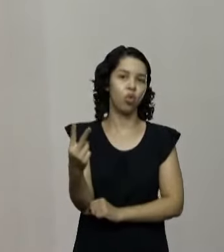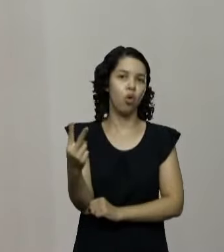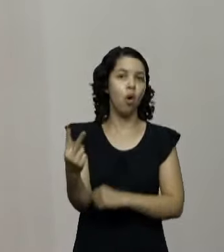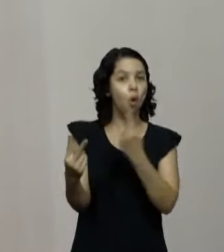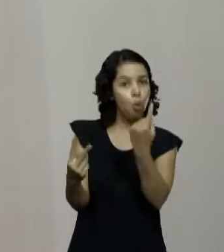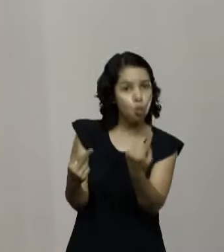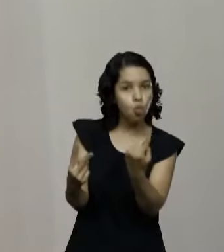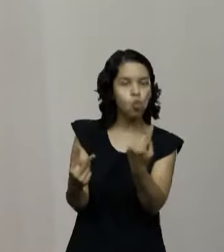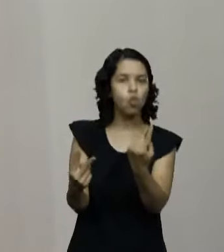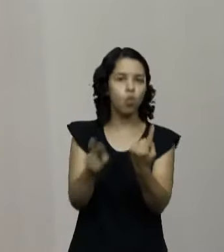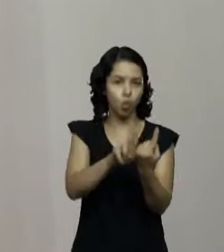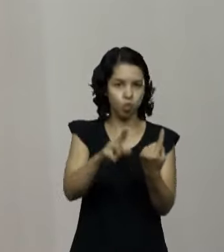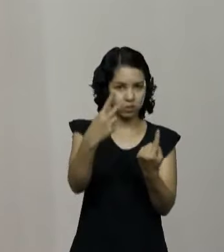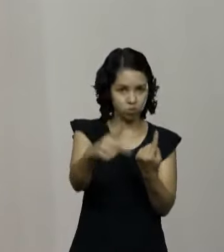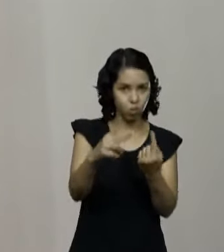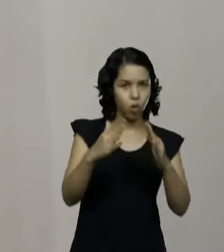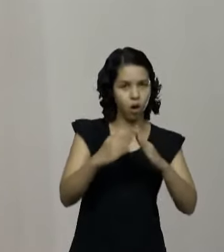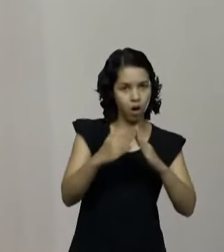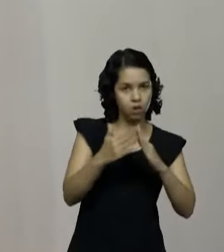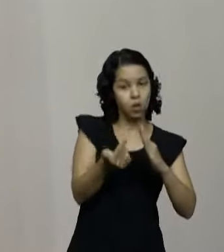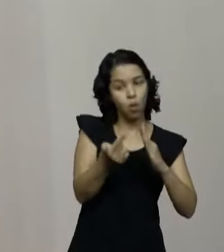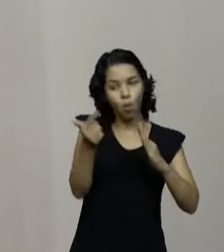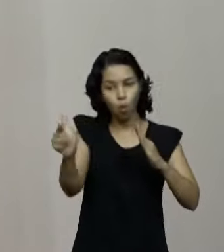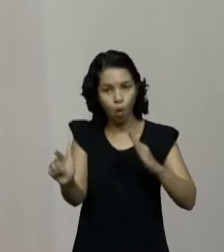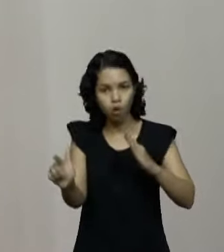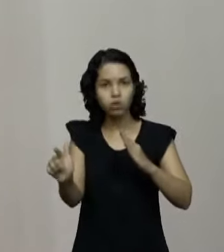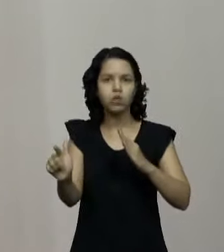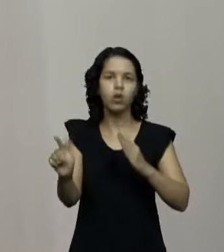doação para o investidor.